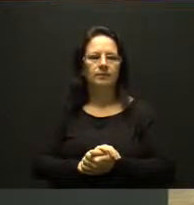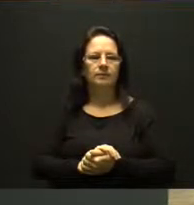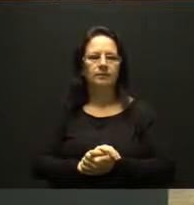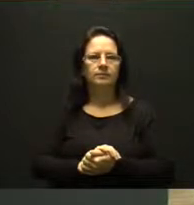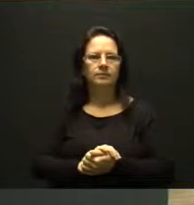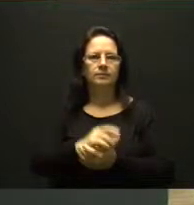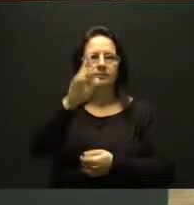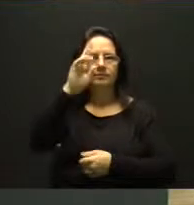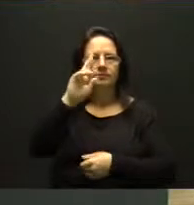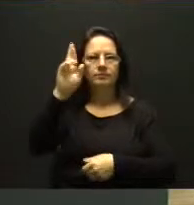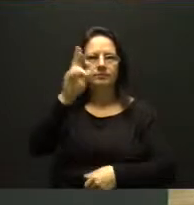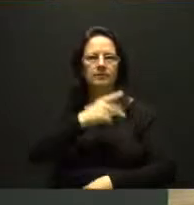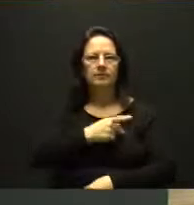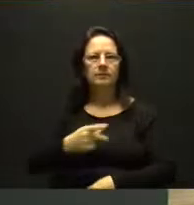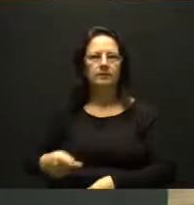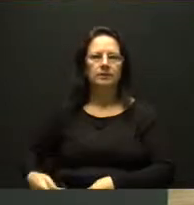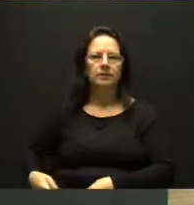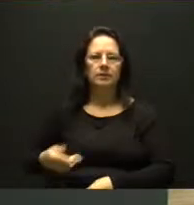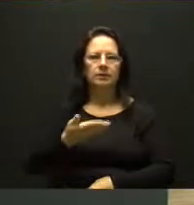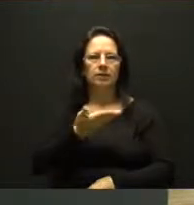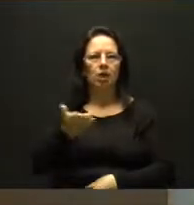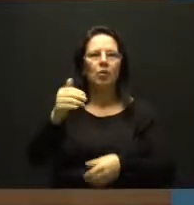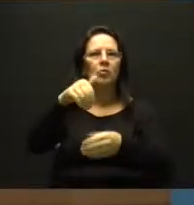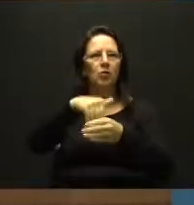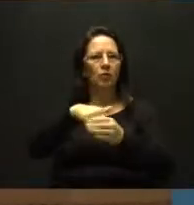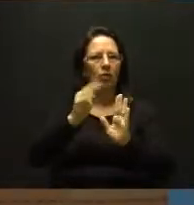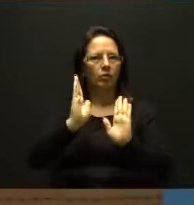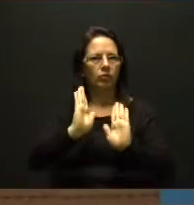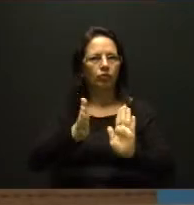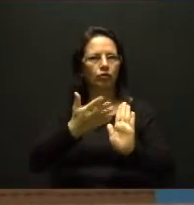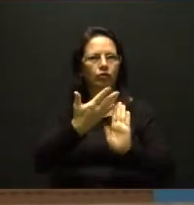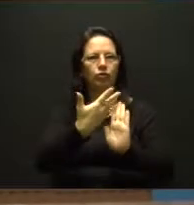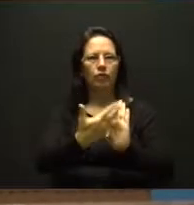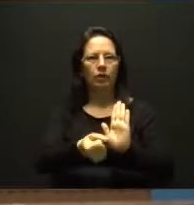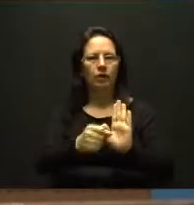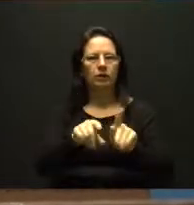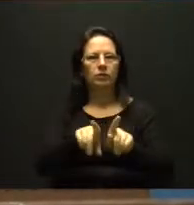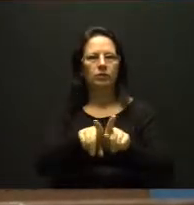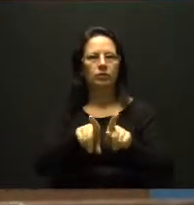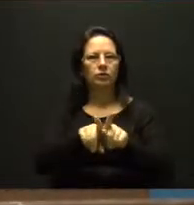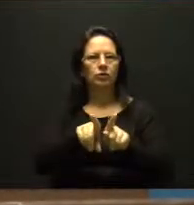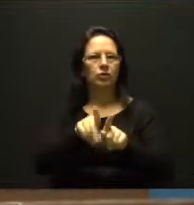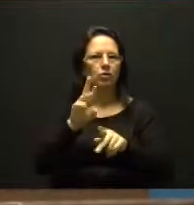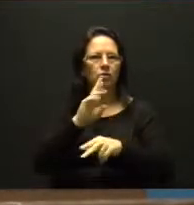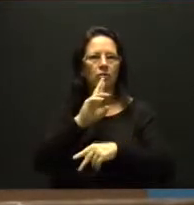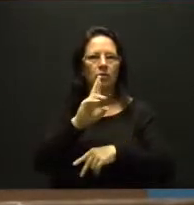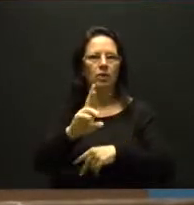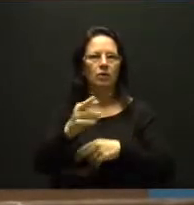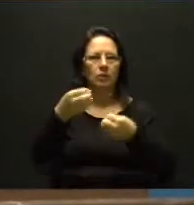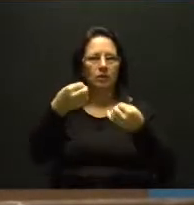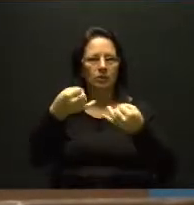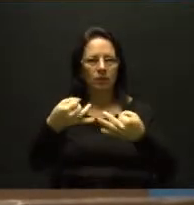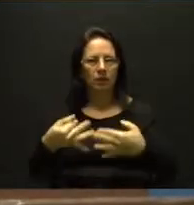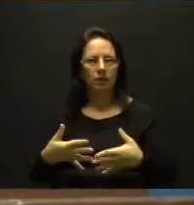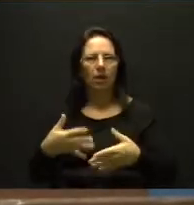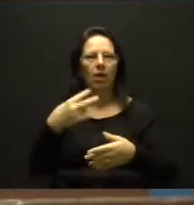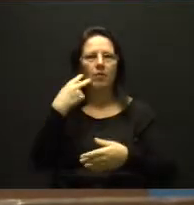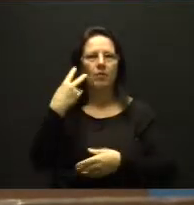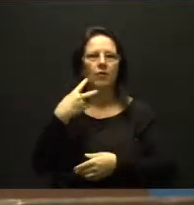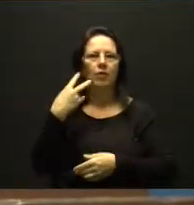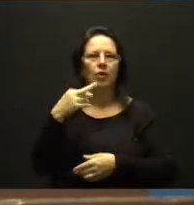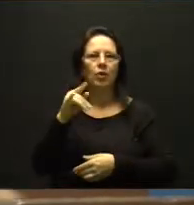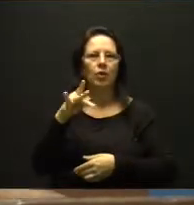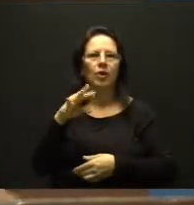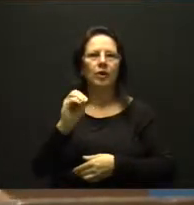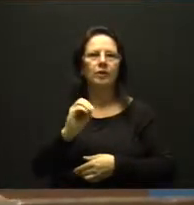o presidente sobre paris no voto já é favorável e só vêm aqui a título de resposta para explicar novamente para o vereador oliveira